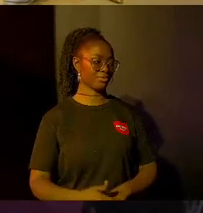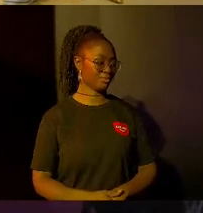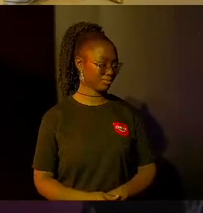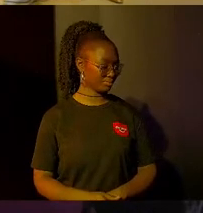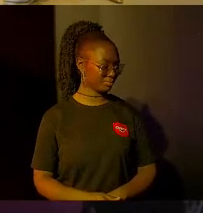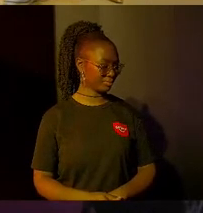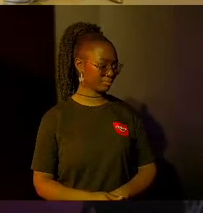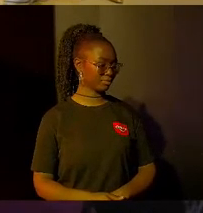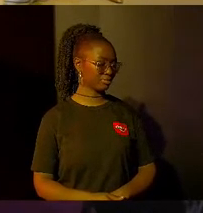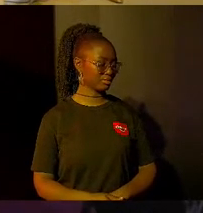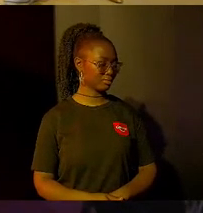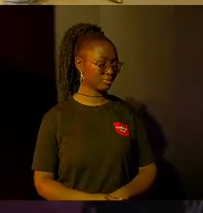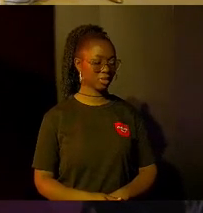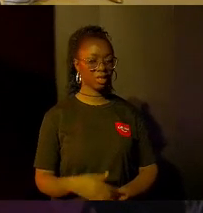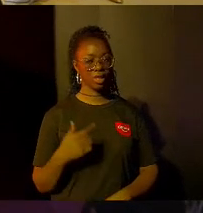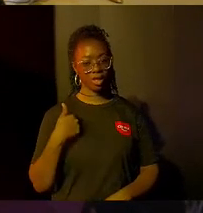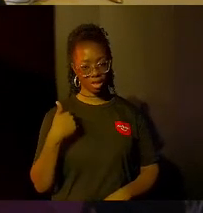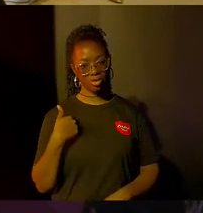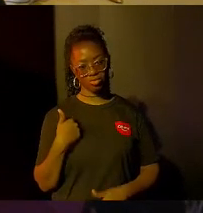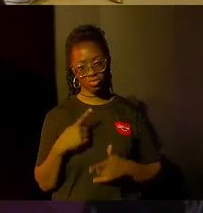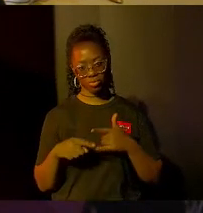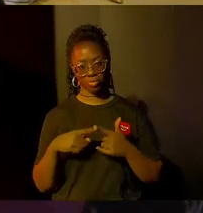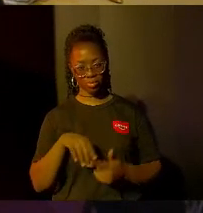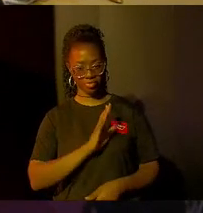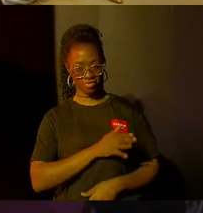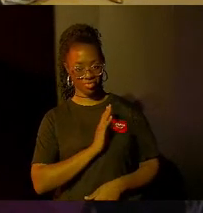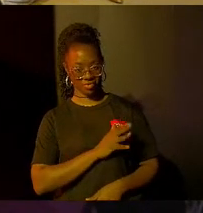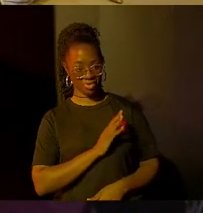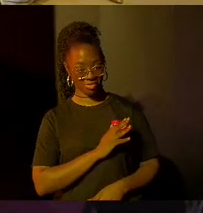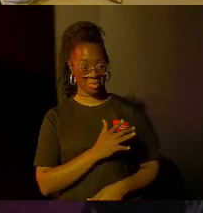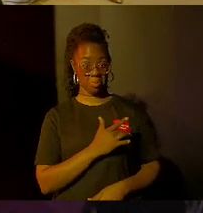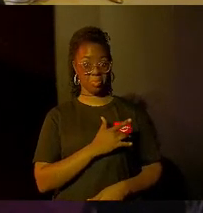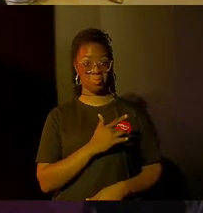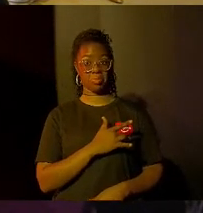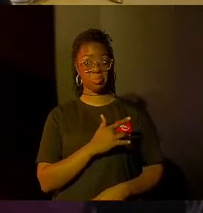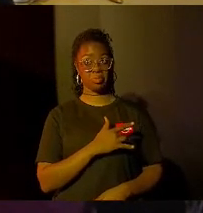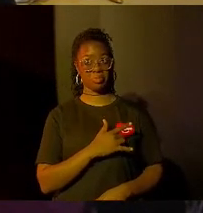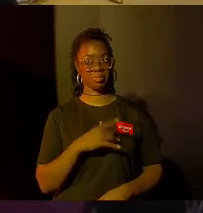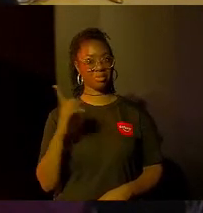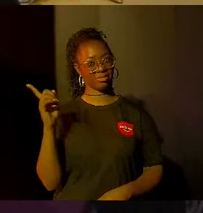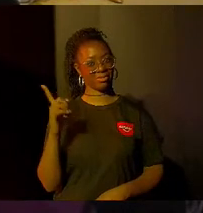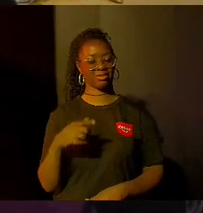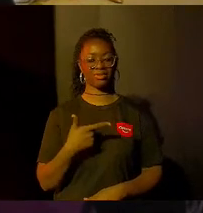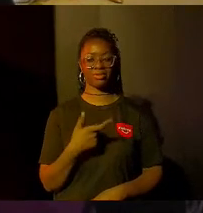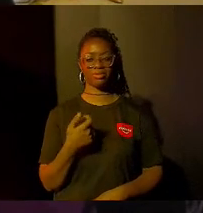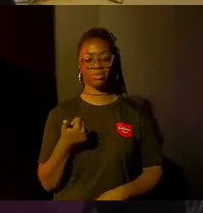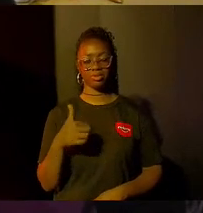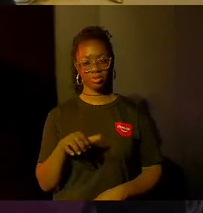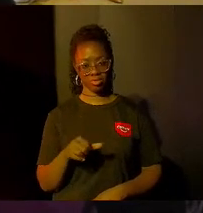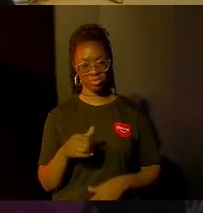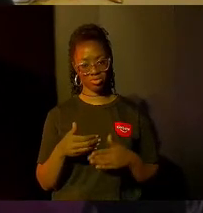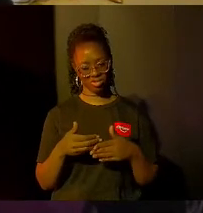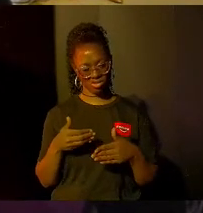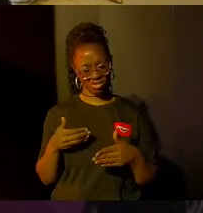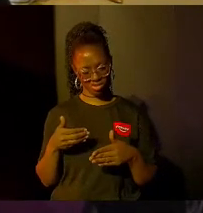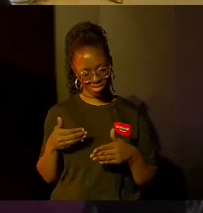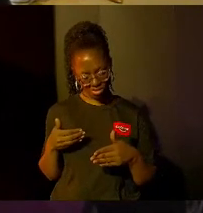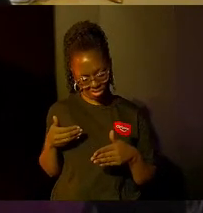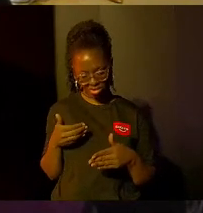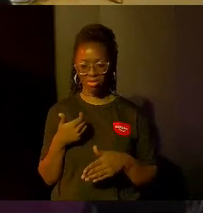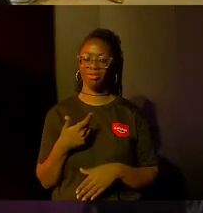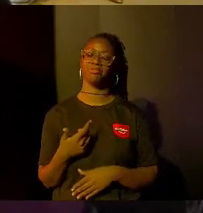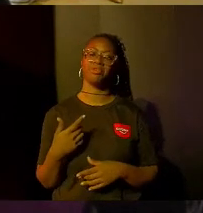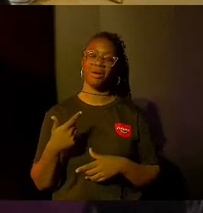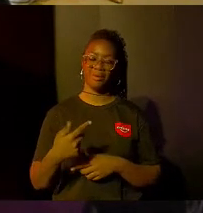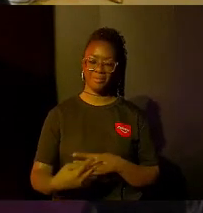tive um infarto em 2019 foi um pouco antes da Bienal do Rio